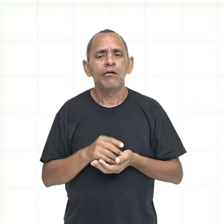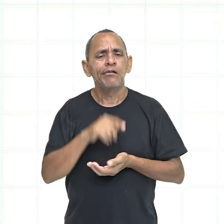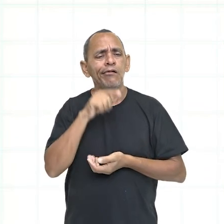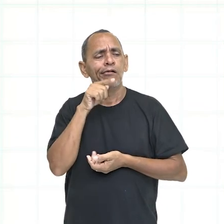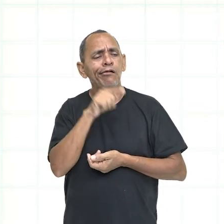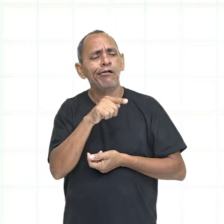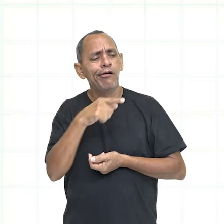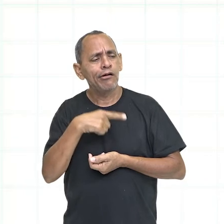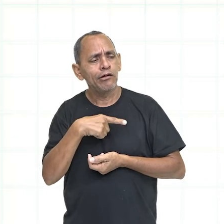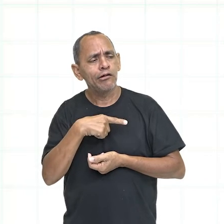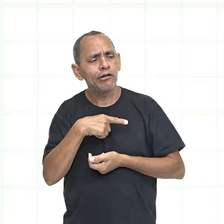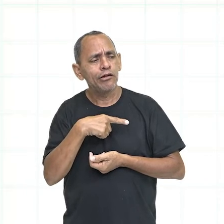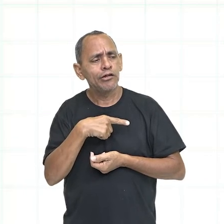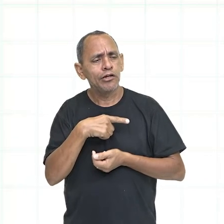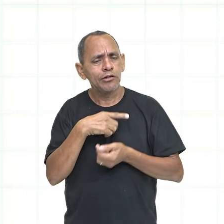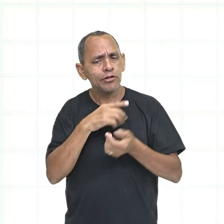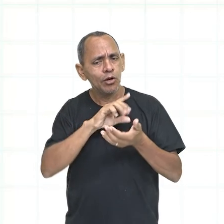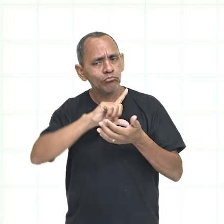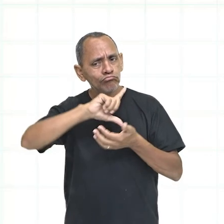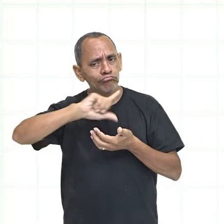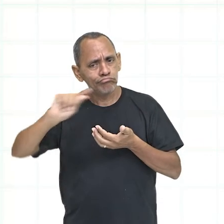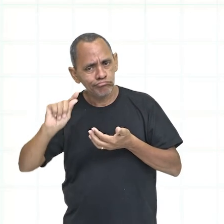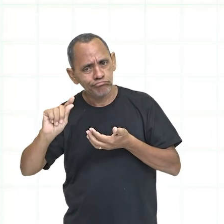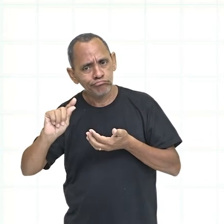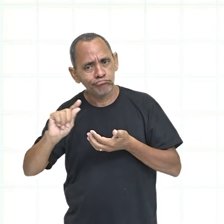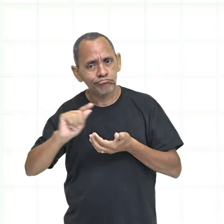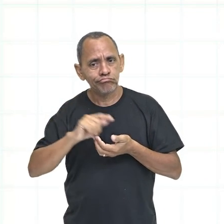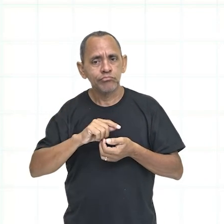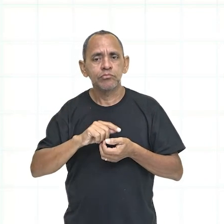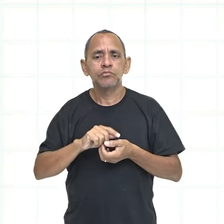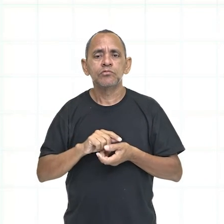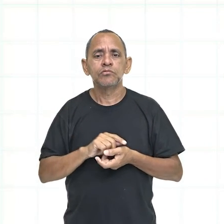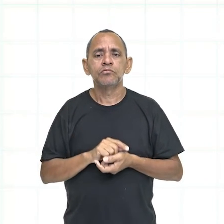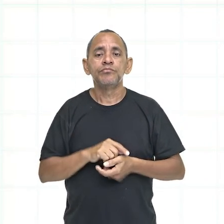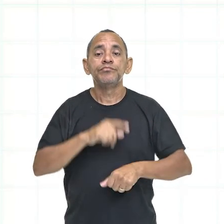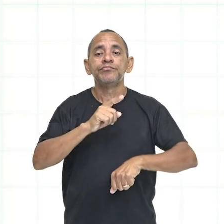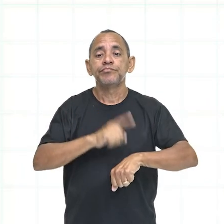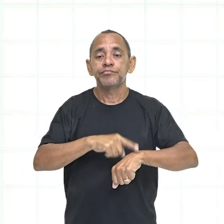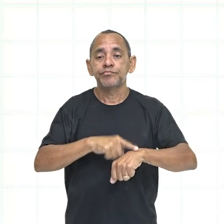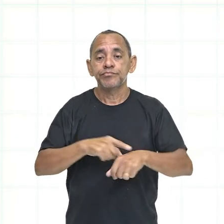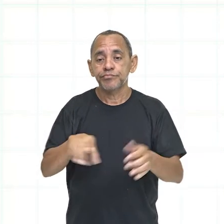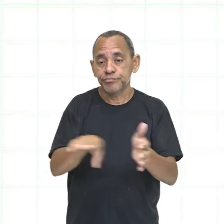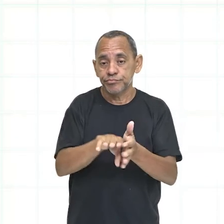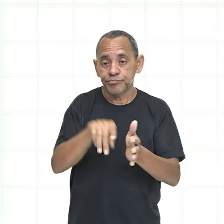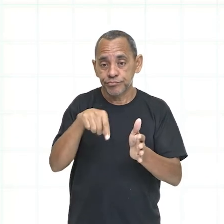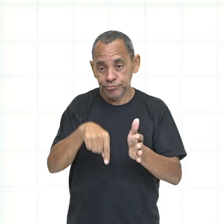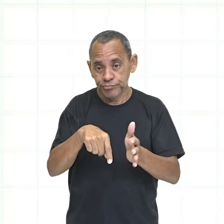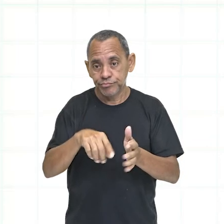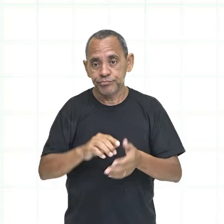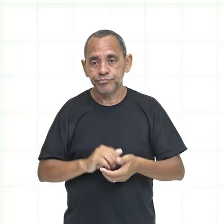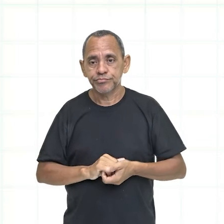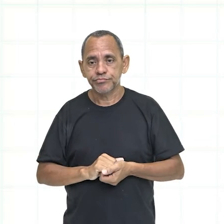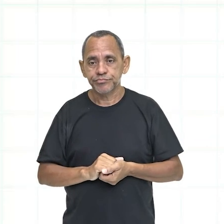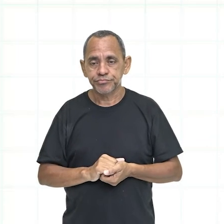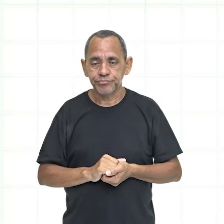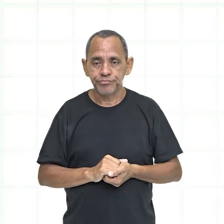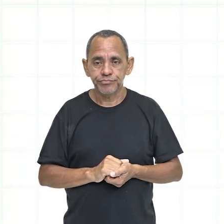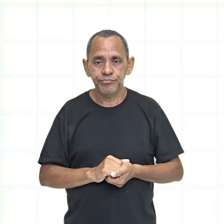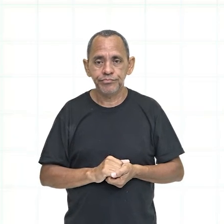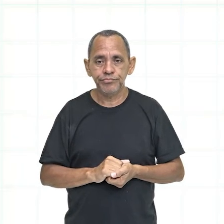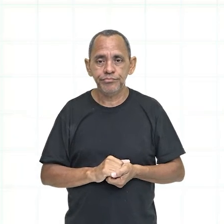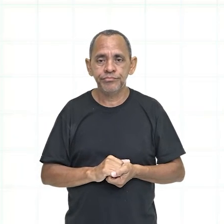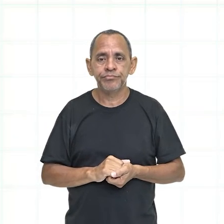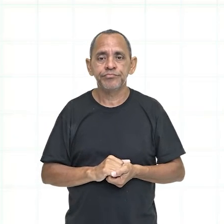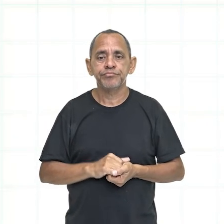já deixado, né, partido, saído, a hora que nós chegamos? Então, essa é a pergunta. Então, tem o